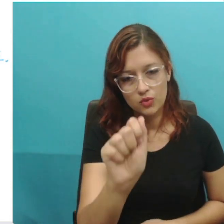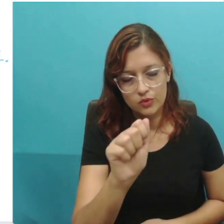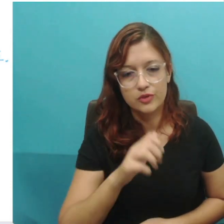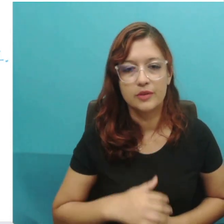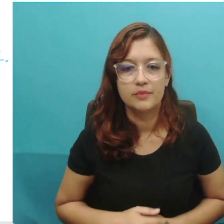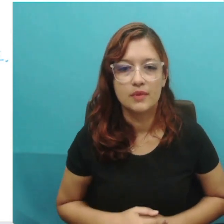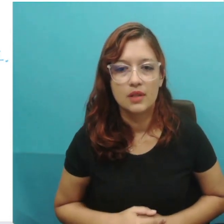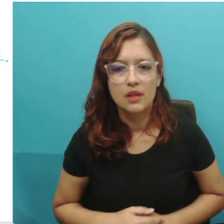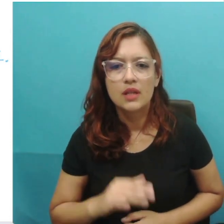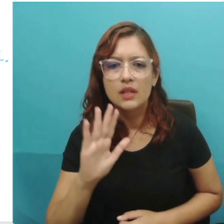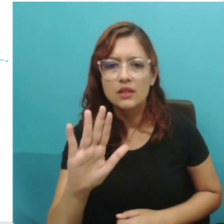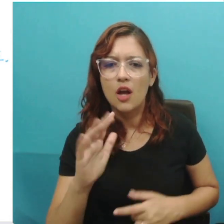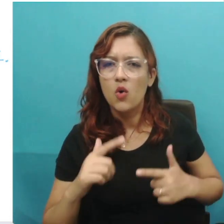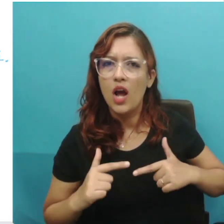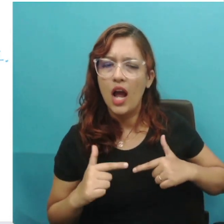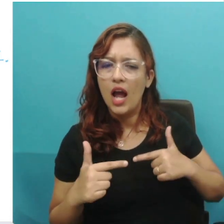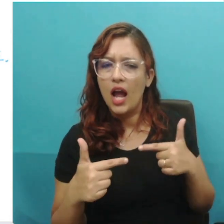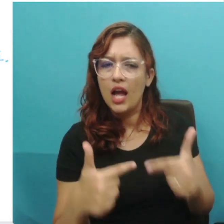meio.